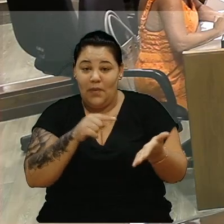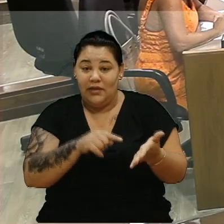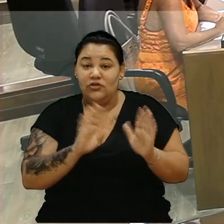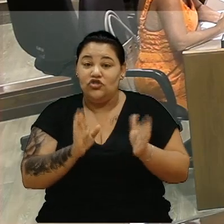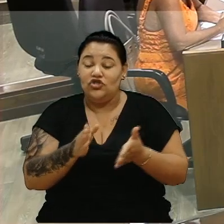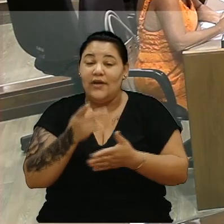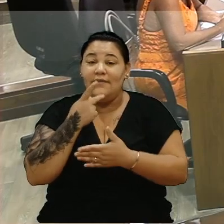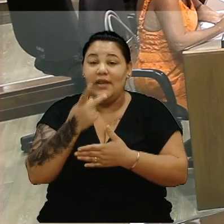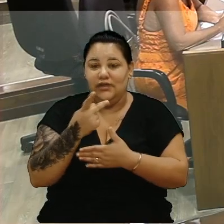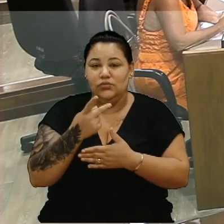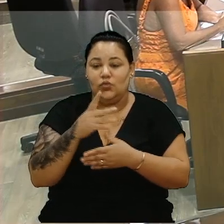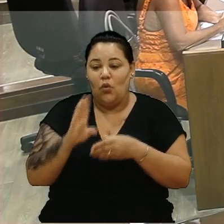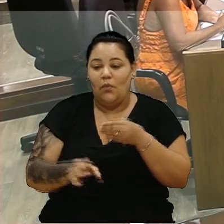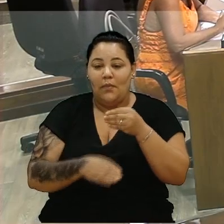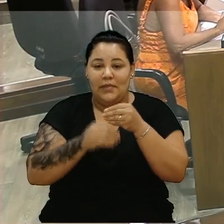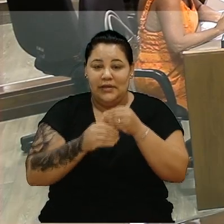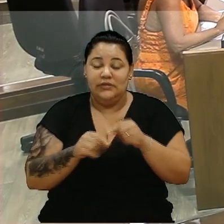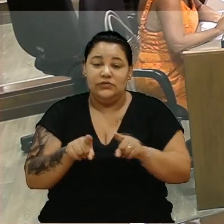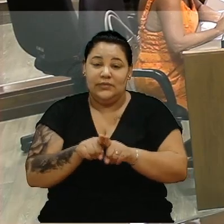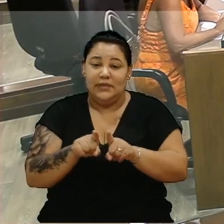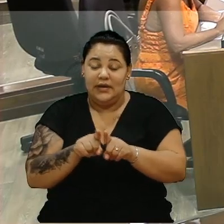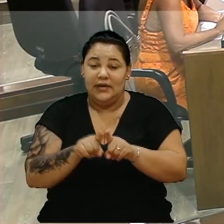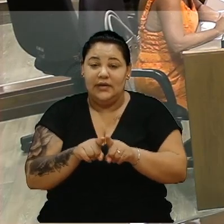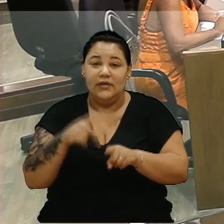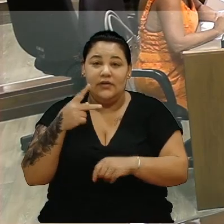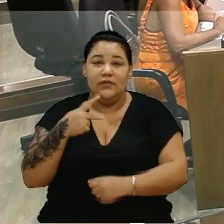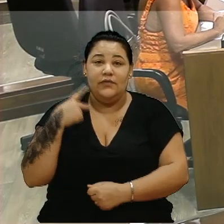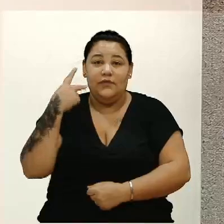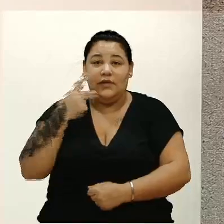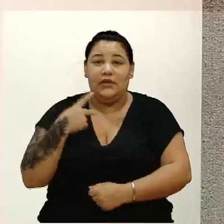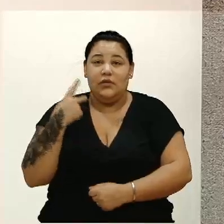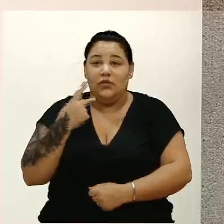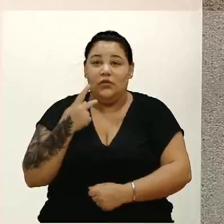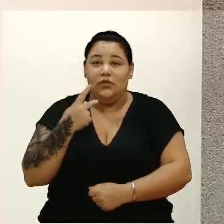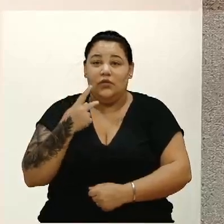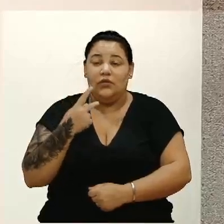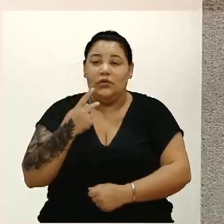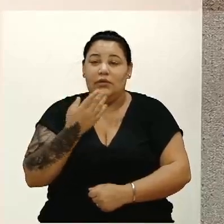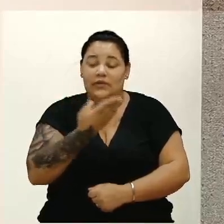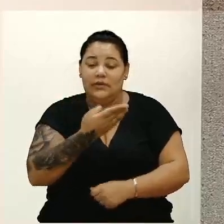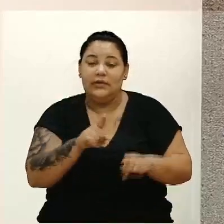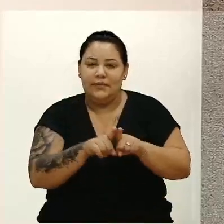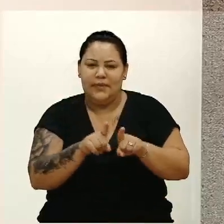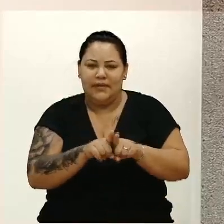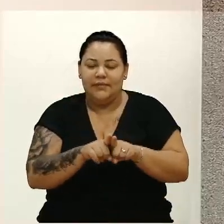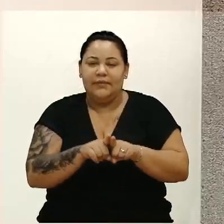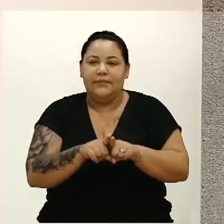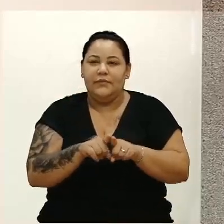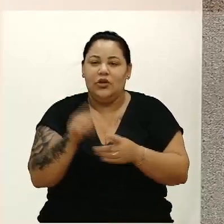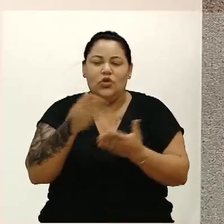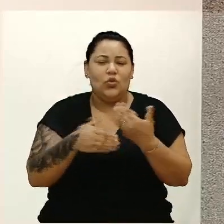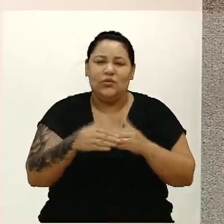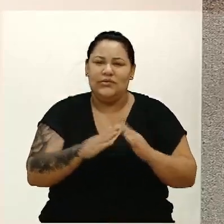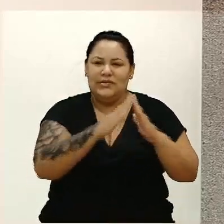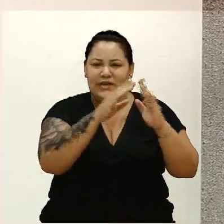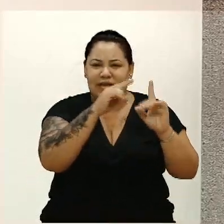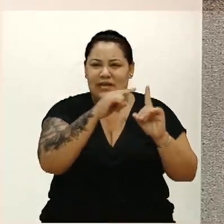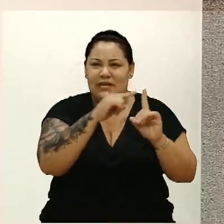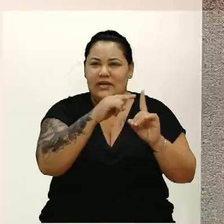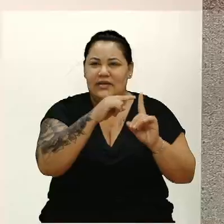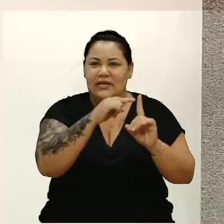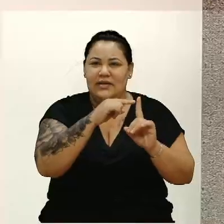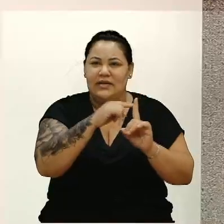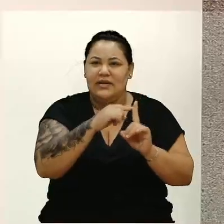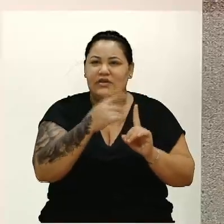aqui e trazendo um ponto importante, o vereador Pedro também pela deferência, muito obrigado. A todas as igrejas, né? Eu acho que nós, como bem